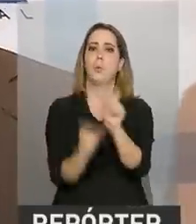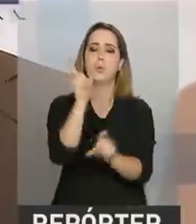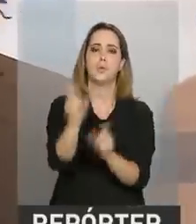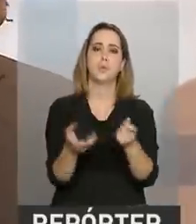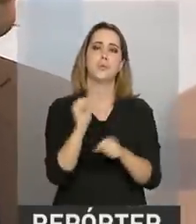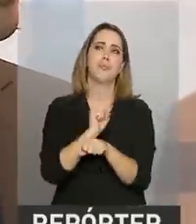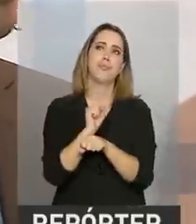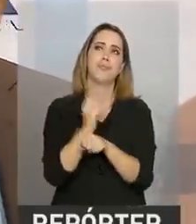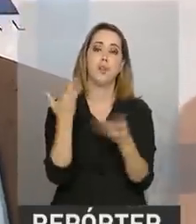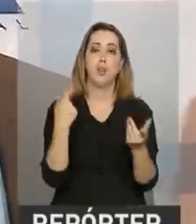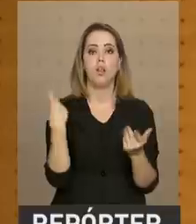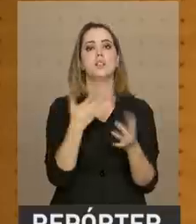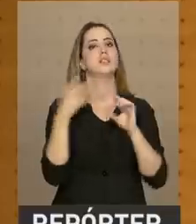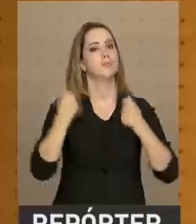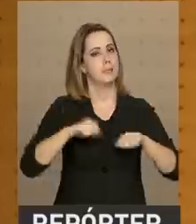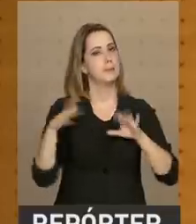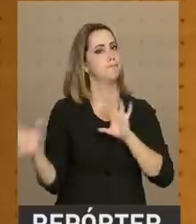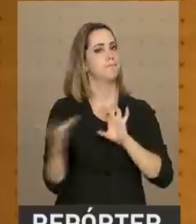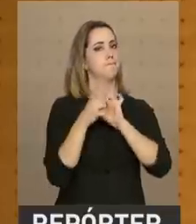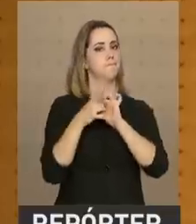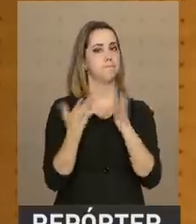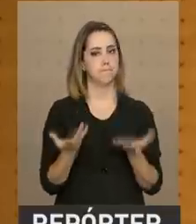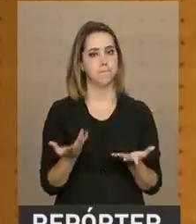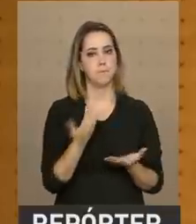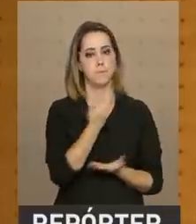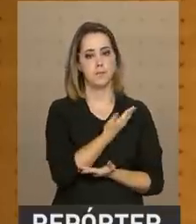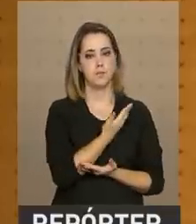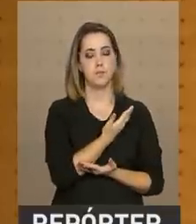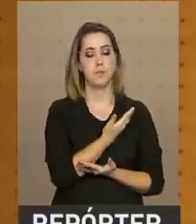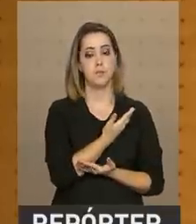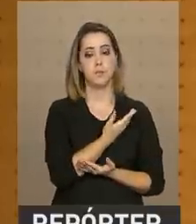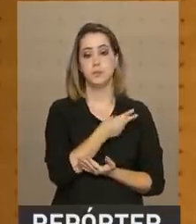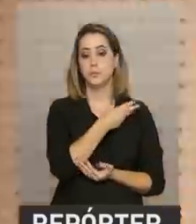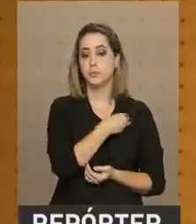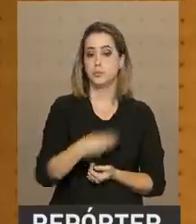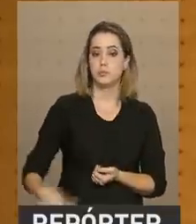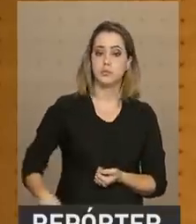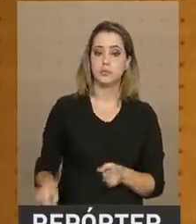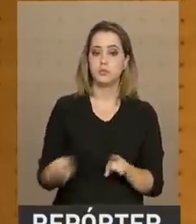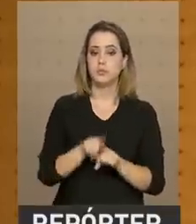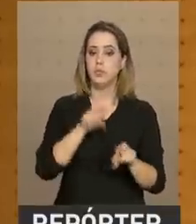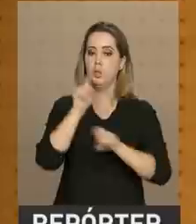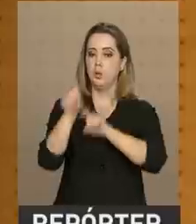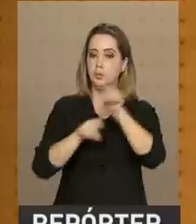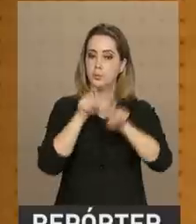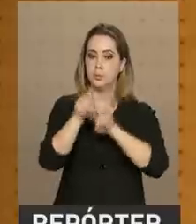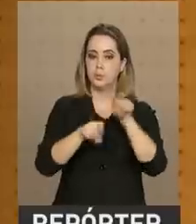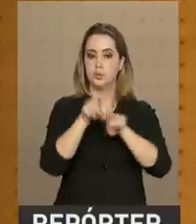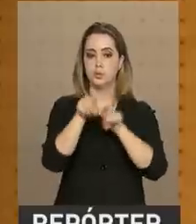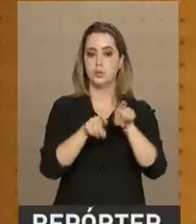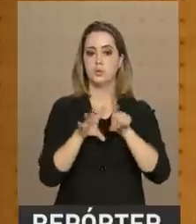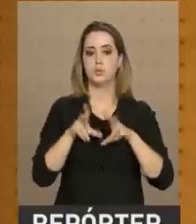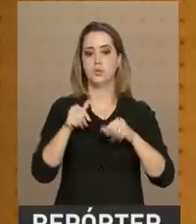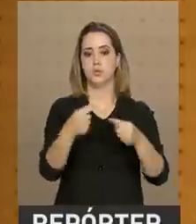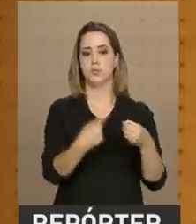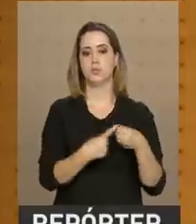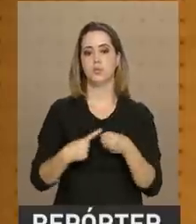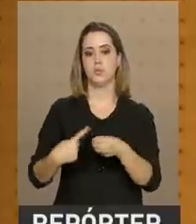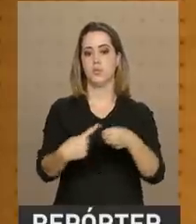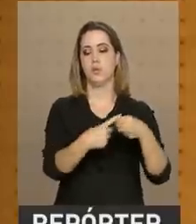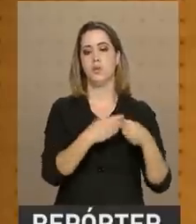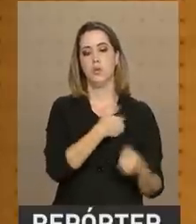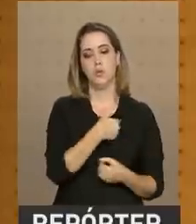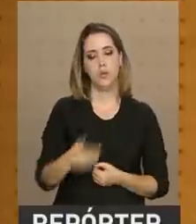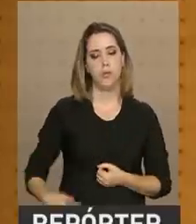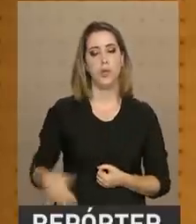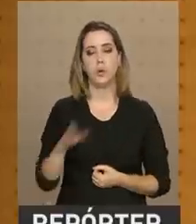E essa parceria é fundamental. O ministro defendeu ainda a informatização das unidades de saúde nos municípios, para que os governos